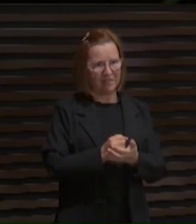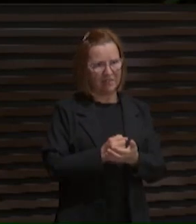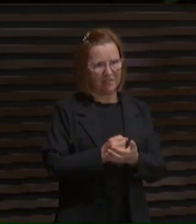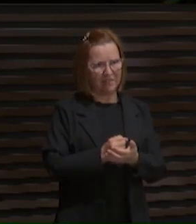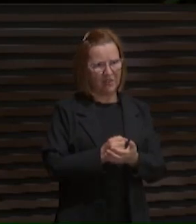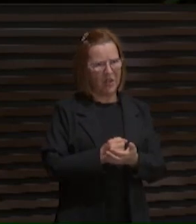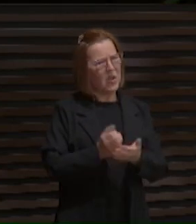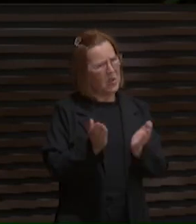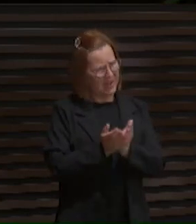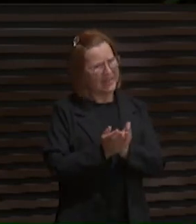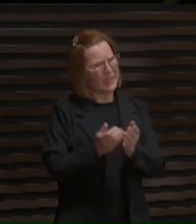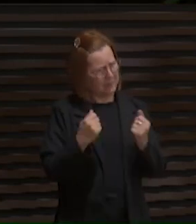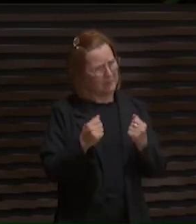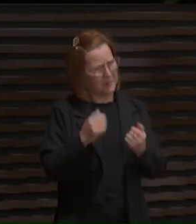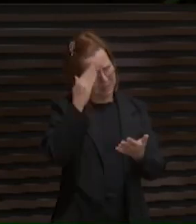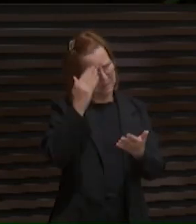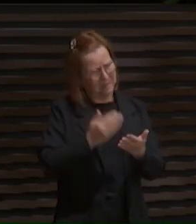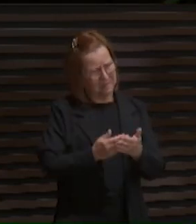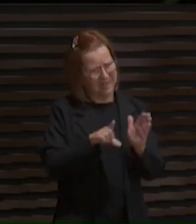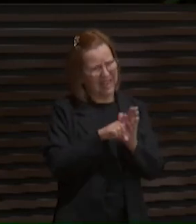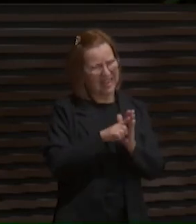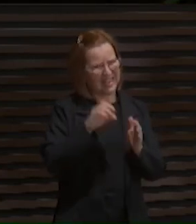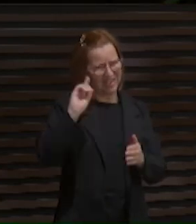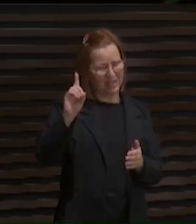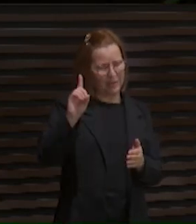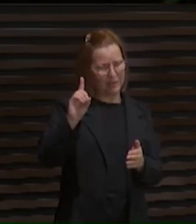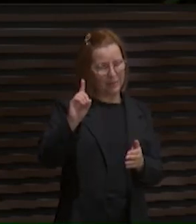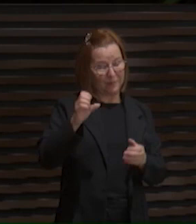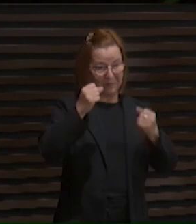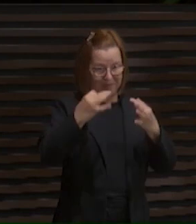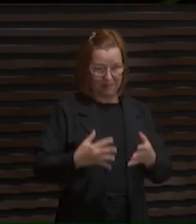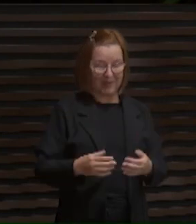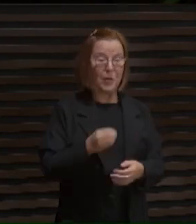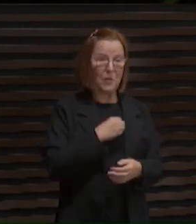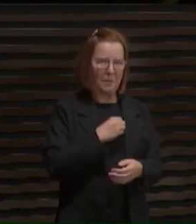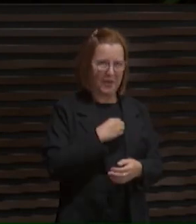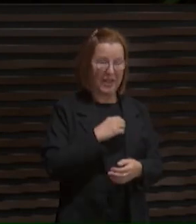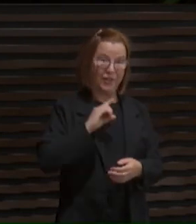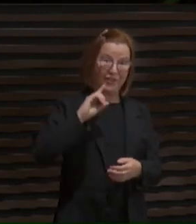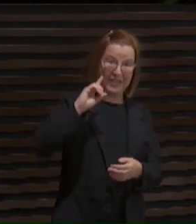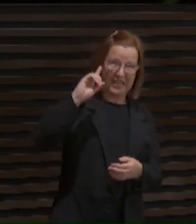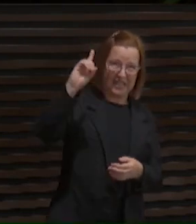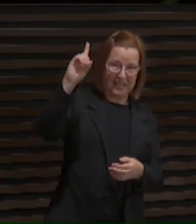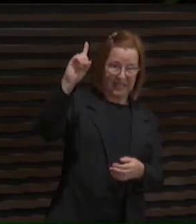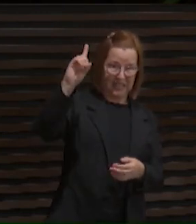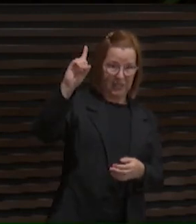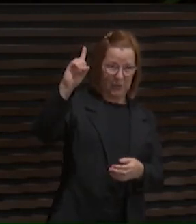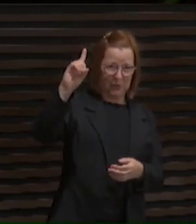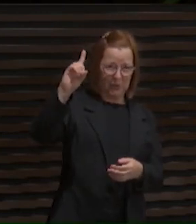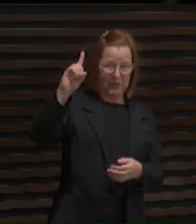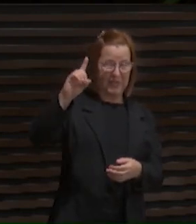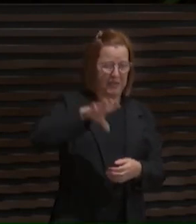de Deus? Colocando de uma outra forma, o pecado que Deus tanto odiava quando éramos ímpios, passa a